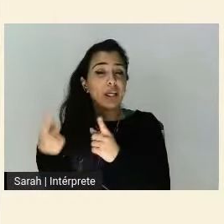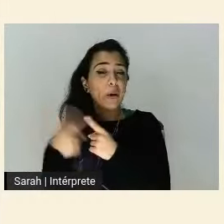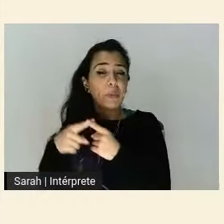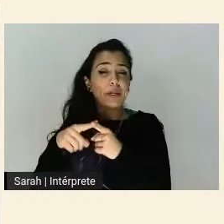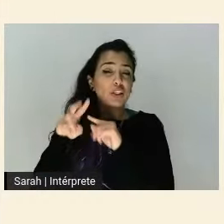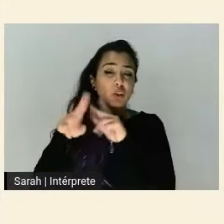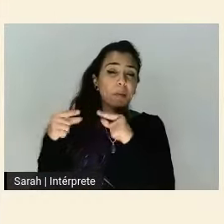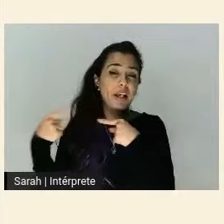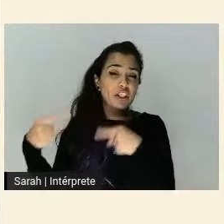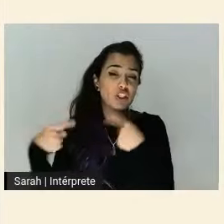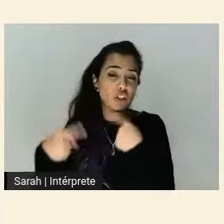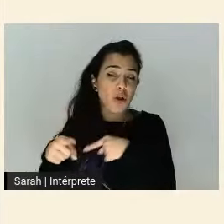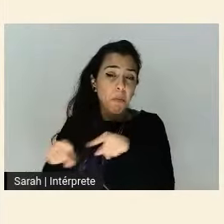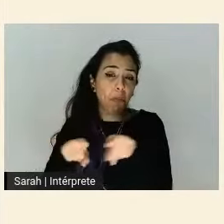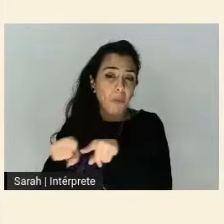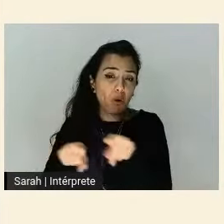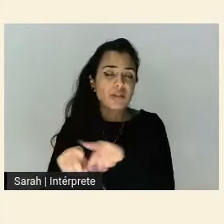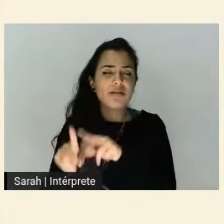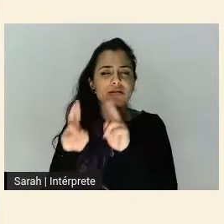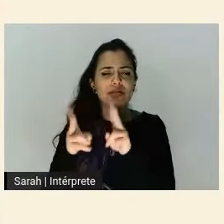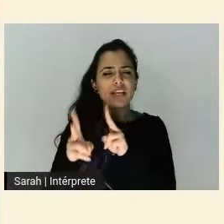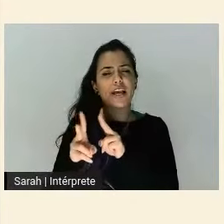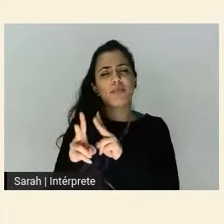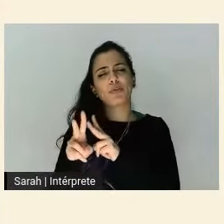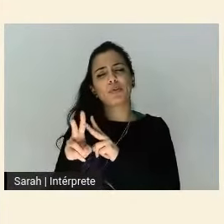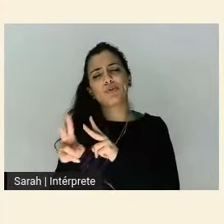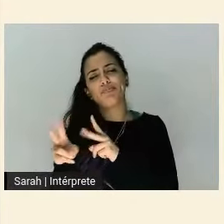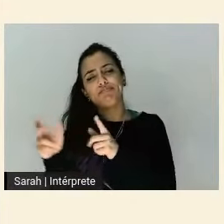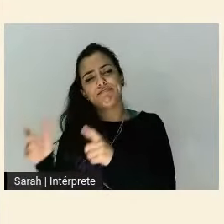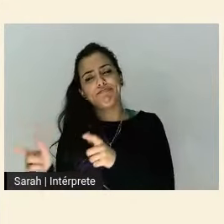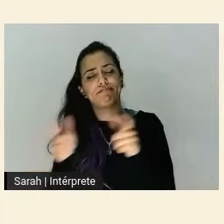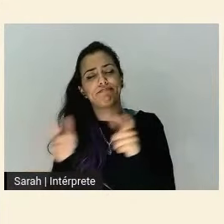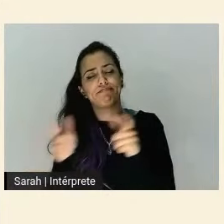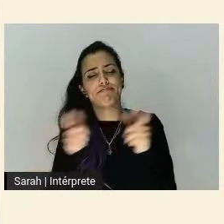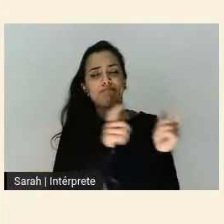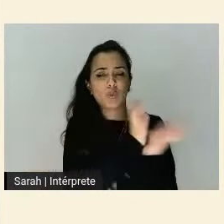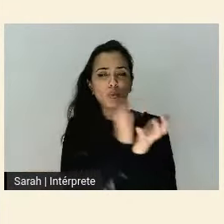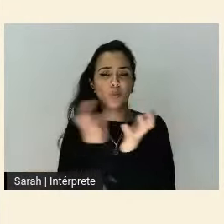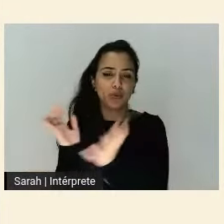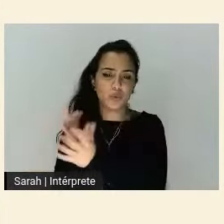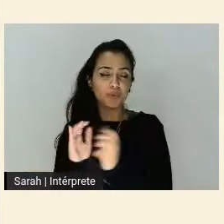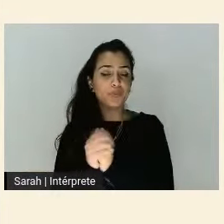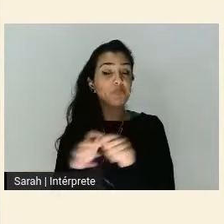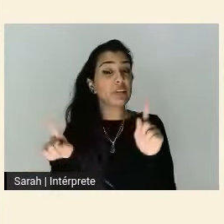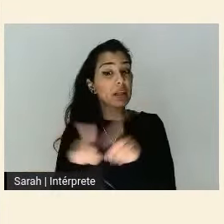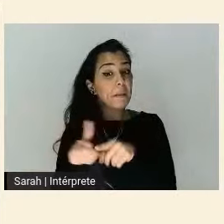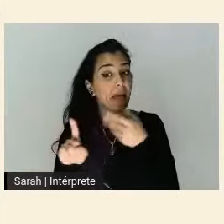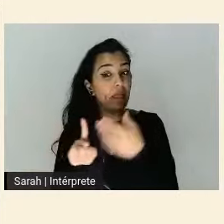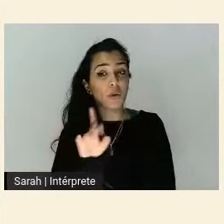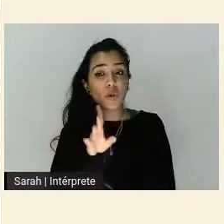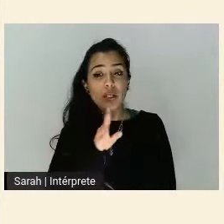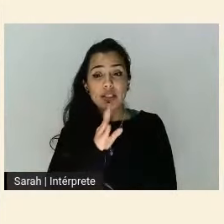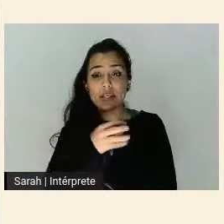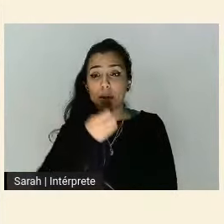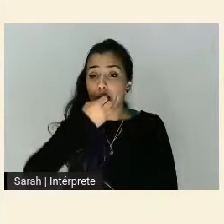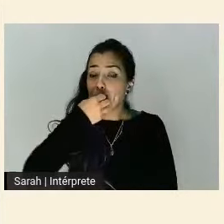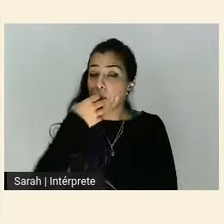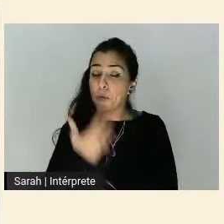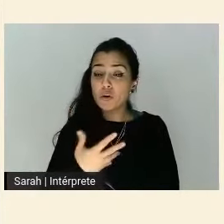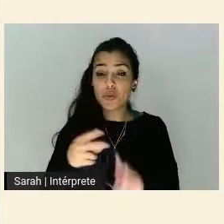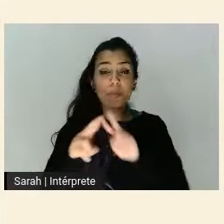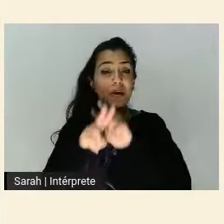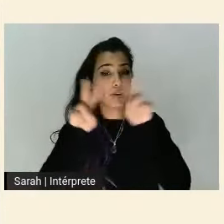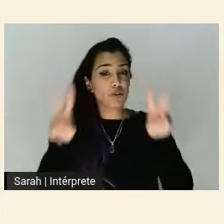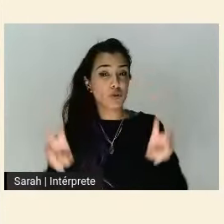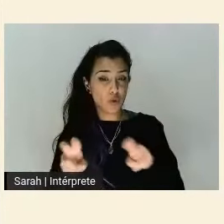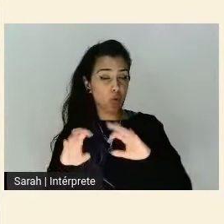disputa entre os novos e os passadistas. Raul Bopp conhecia muito bem toda essa estipe literária paraense.